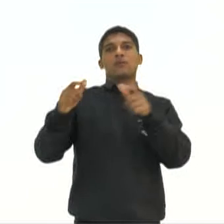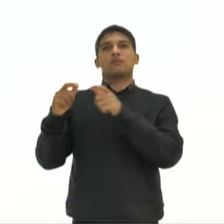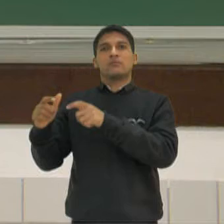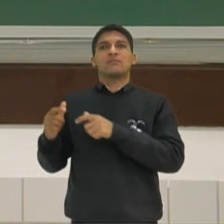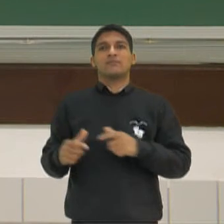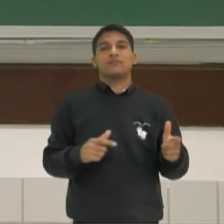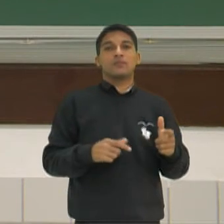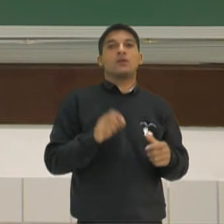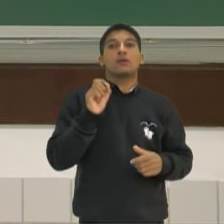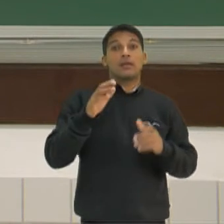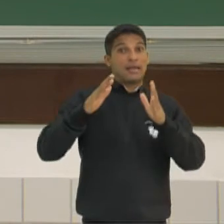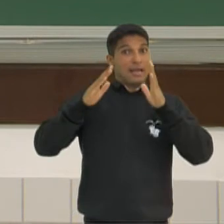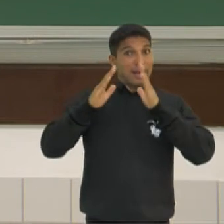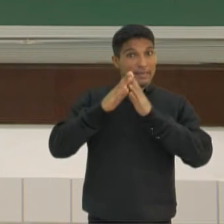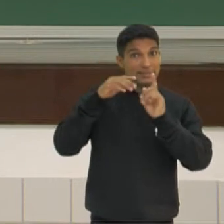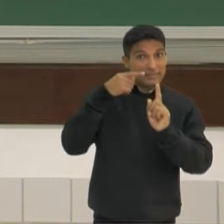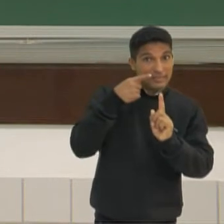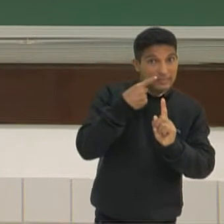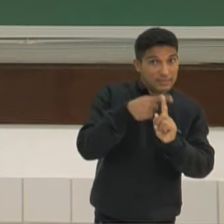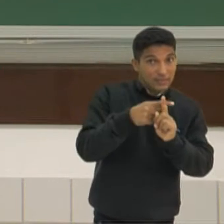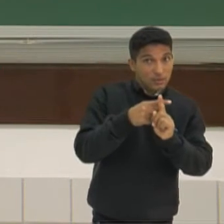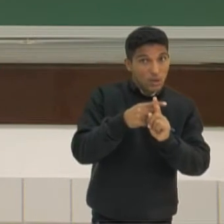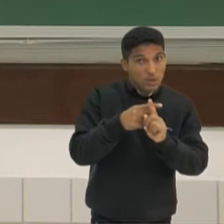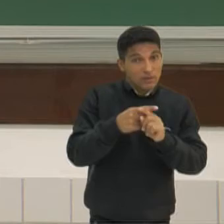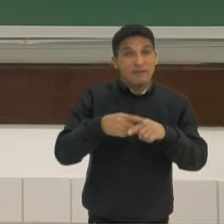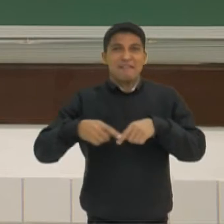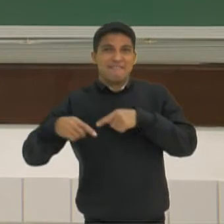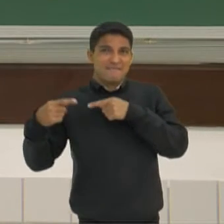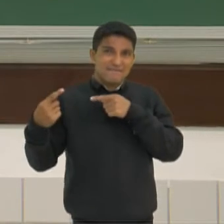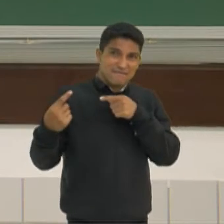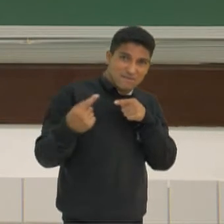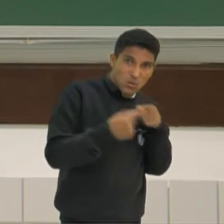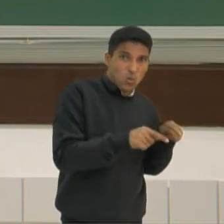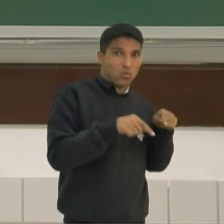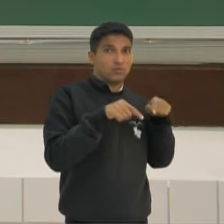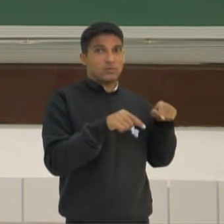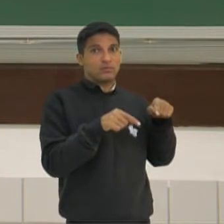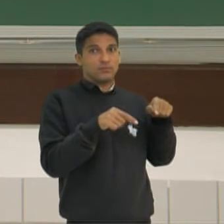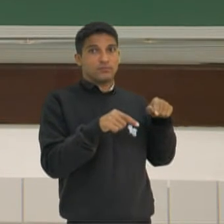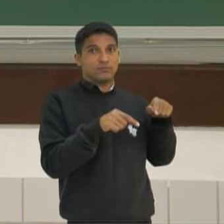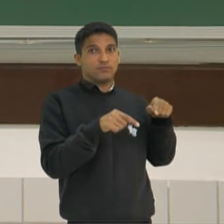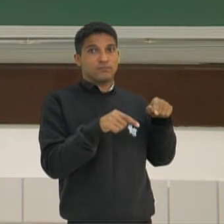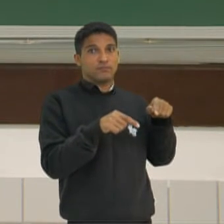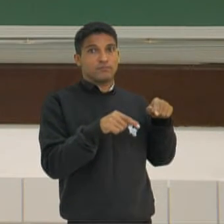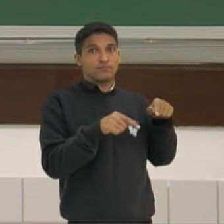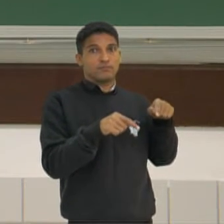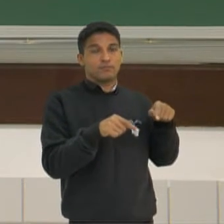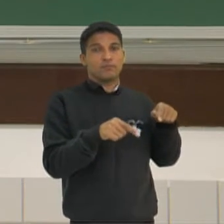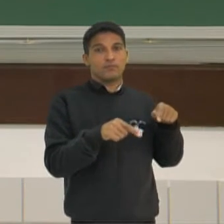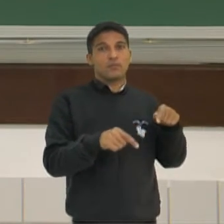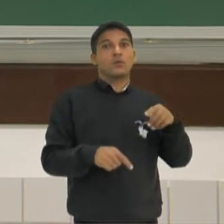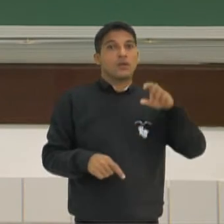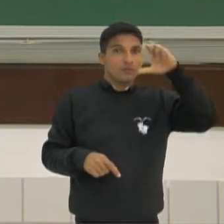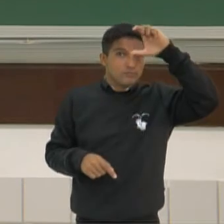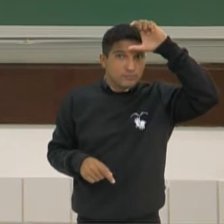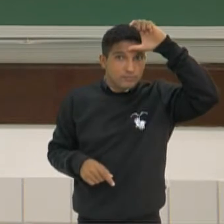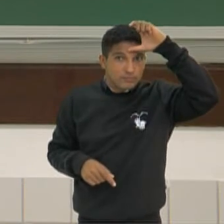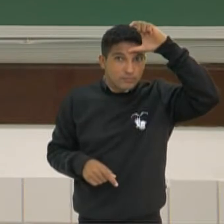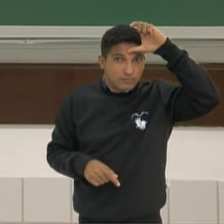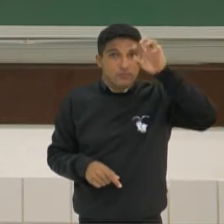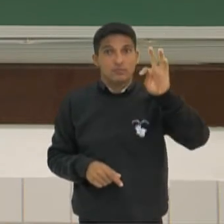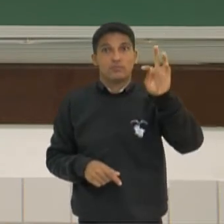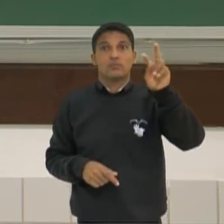bélica contra os turcos muçulmanos que haviam se convertido ao islamismo, e eles que haviam